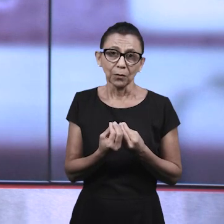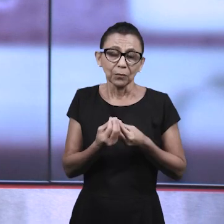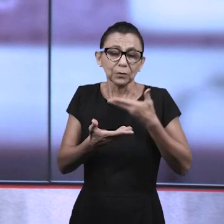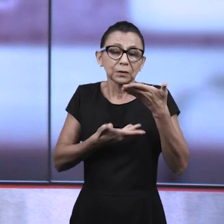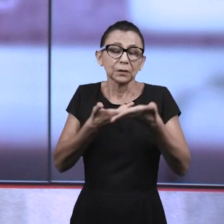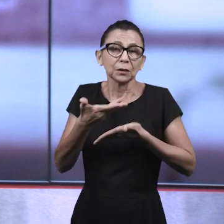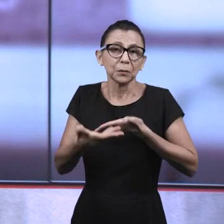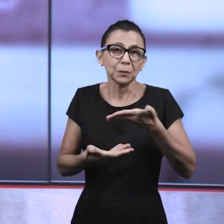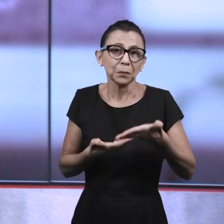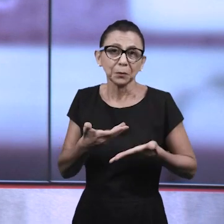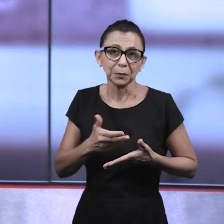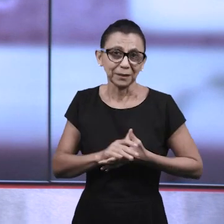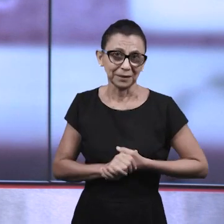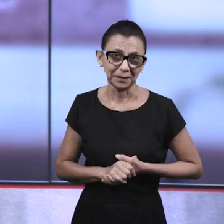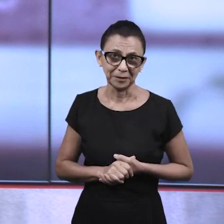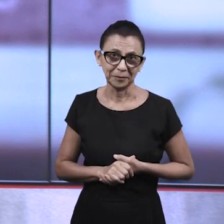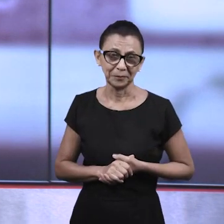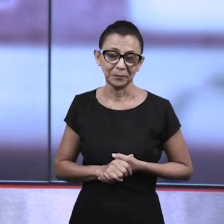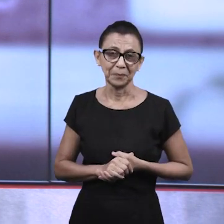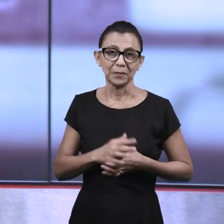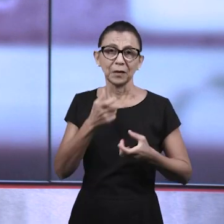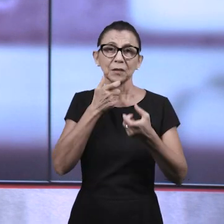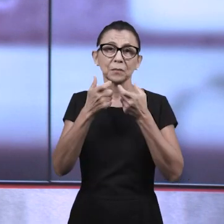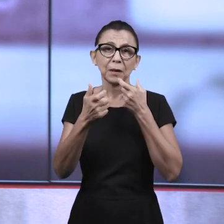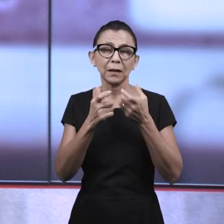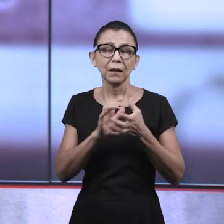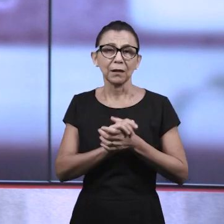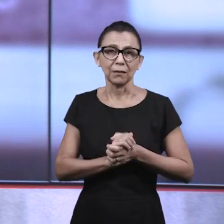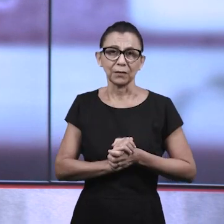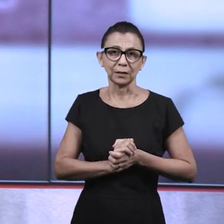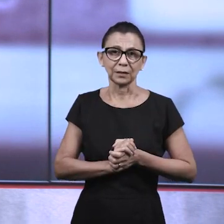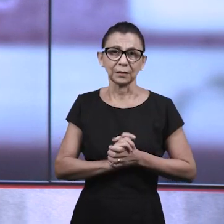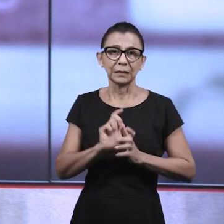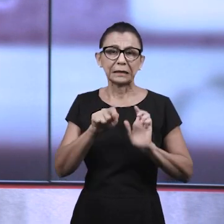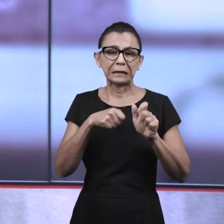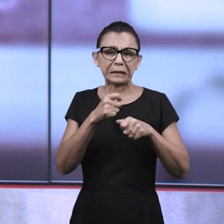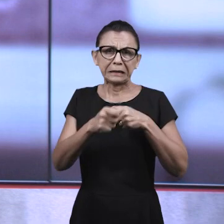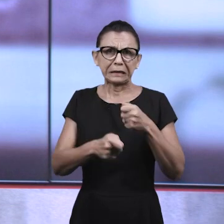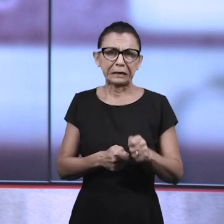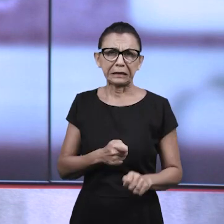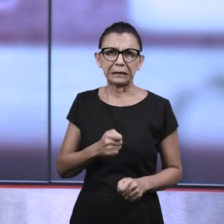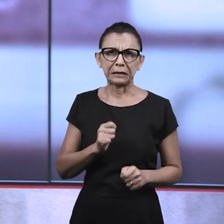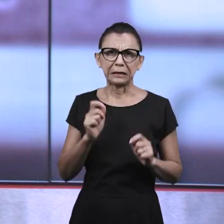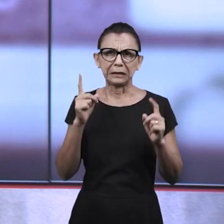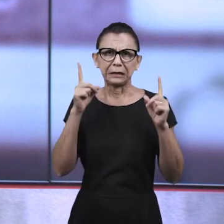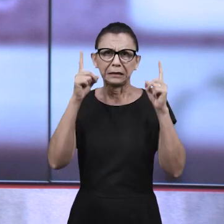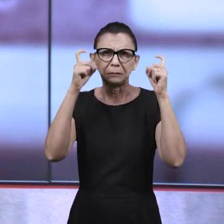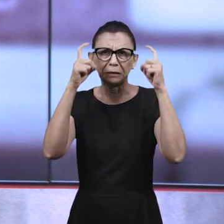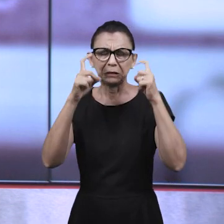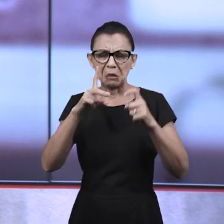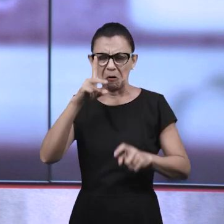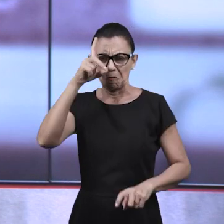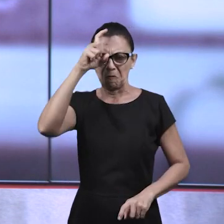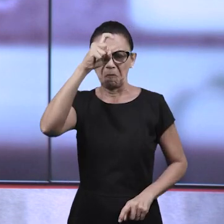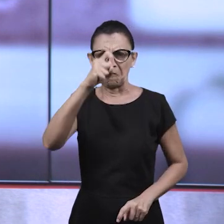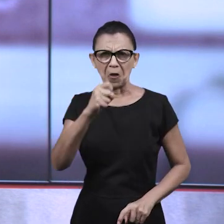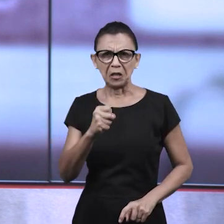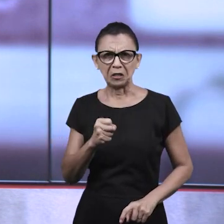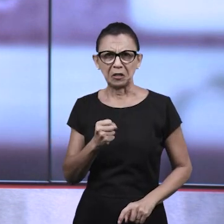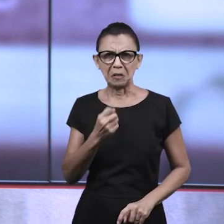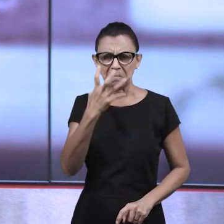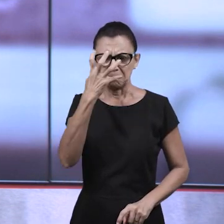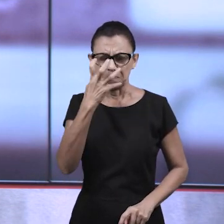a criança toma consciência de si e do mundo por meio dos outros, porque é deles que recebemos